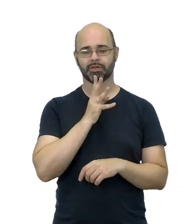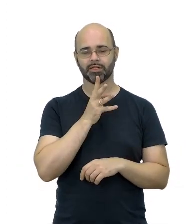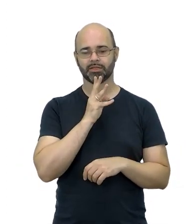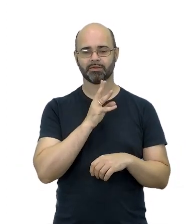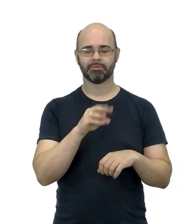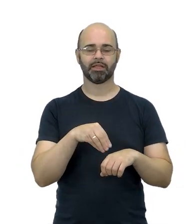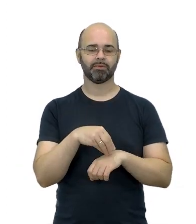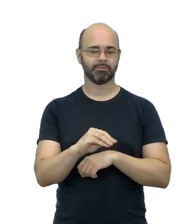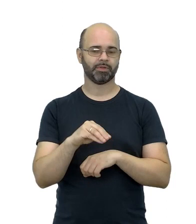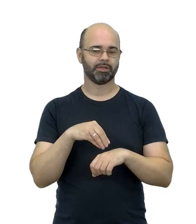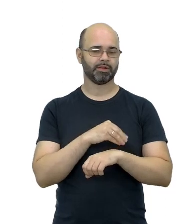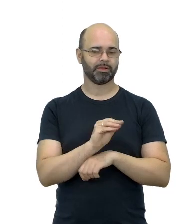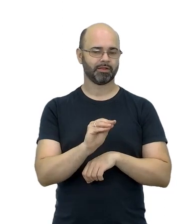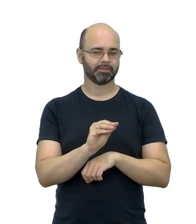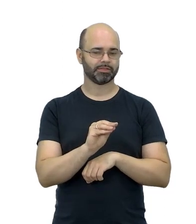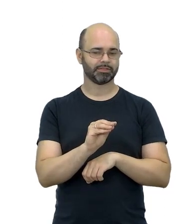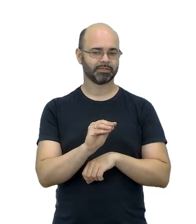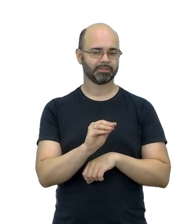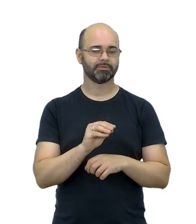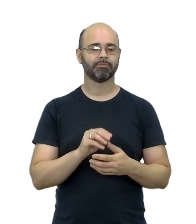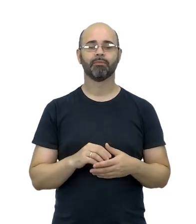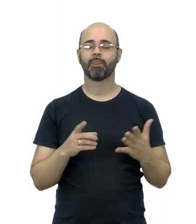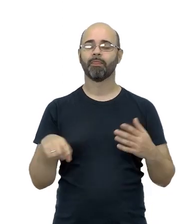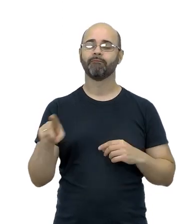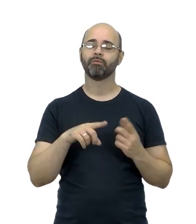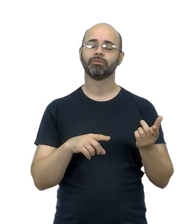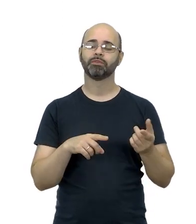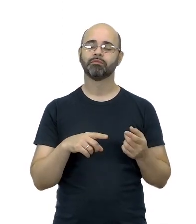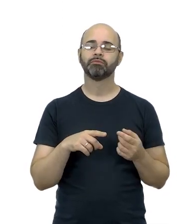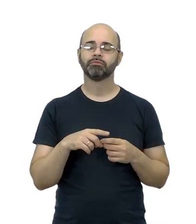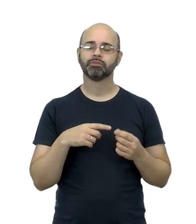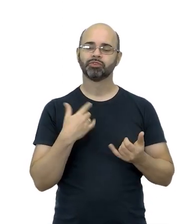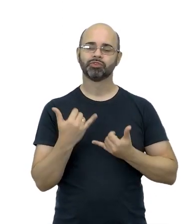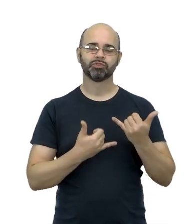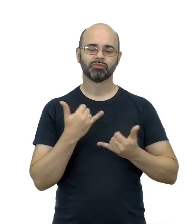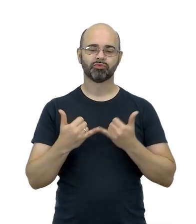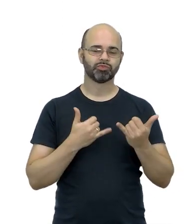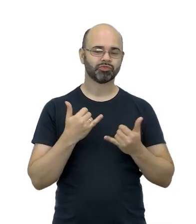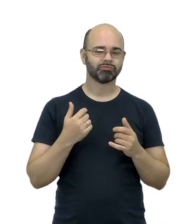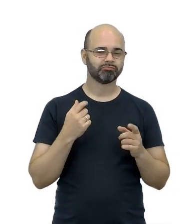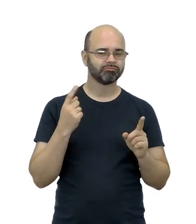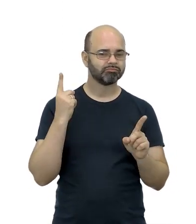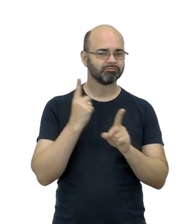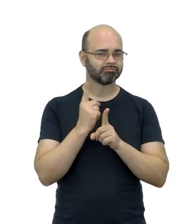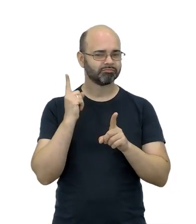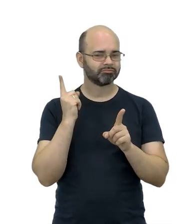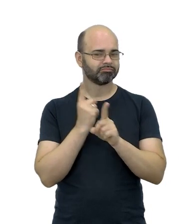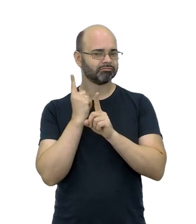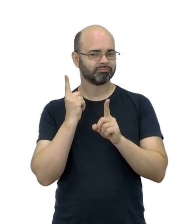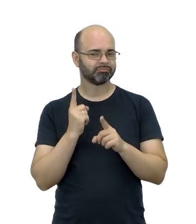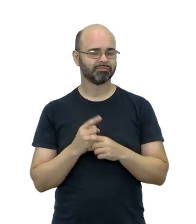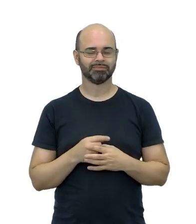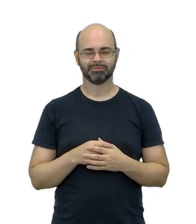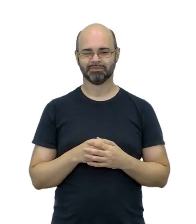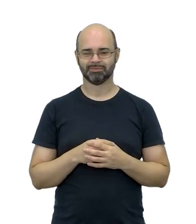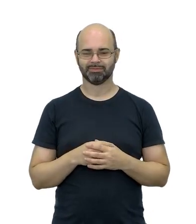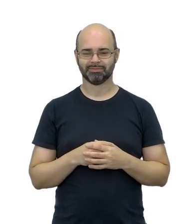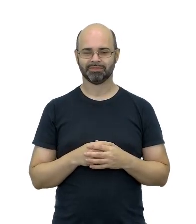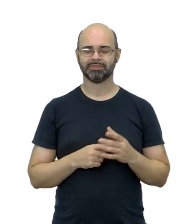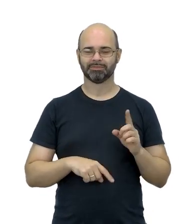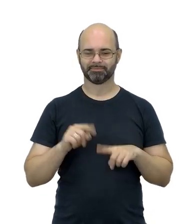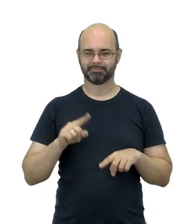a ideia é que vocês possam fazer um jogo de adivinhação, né? Como eu mostrei aqui para vocês, né? Trouxe ali as figuras, eu